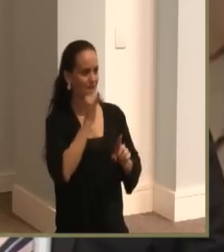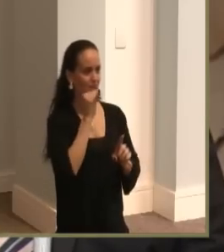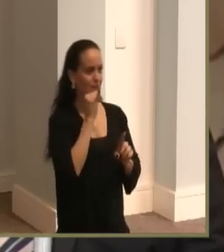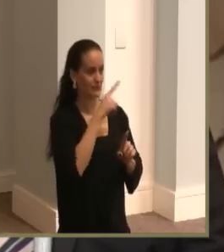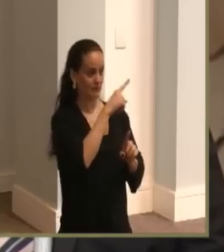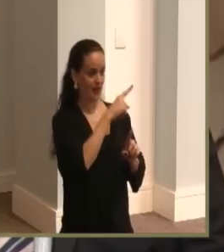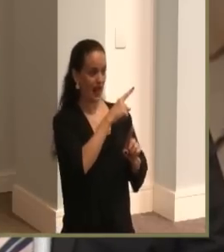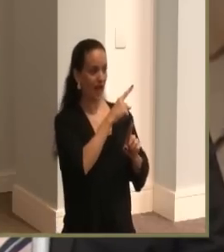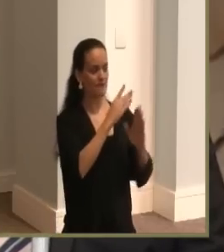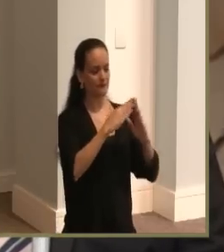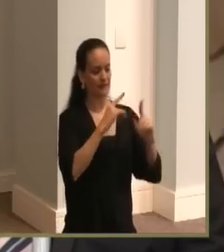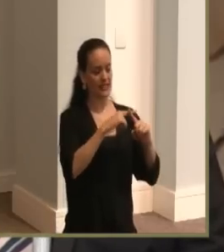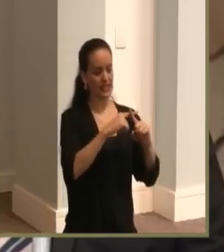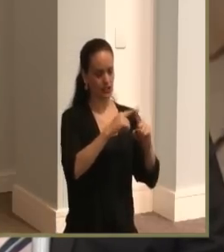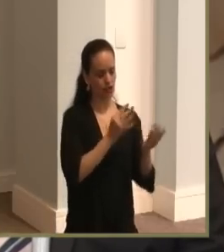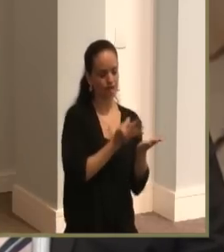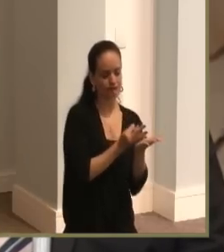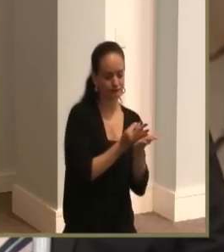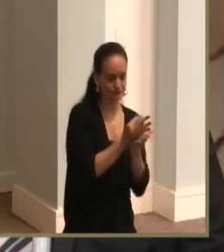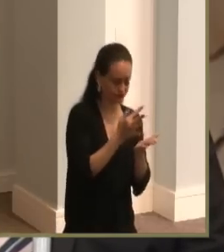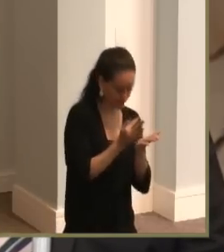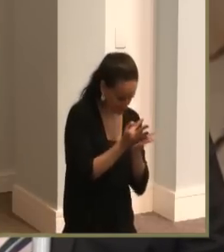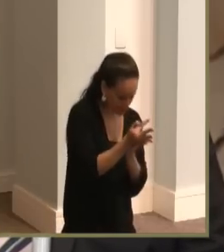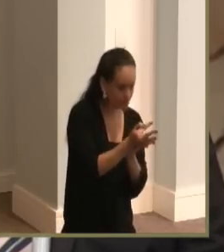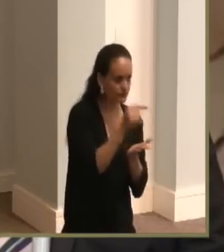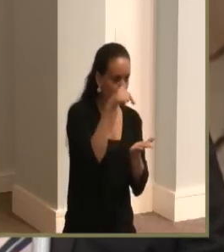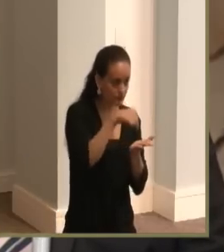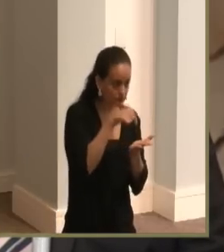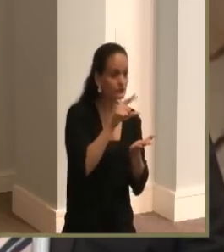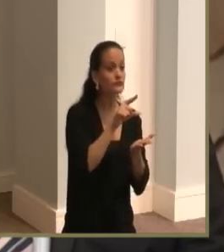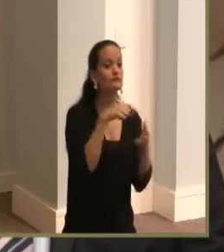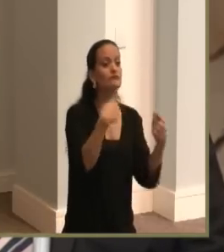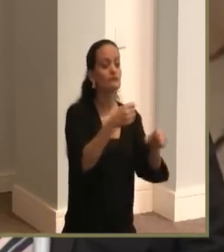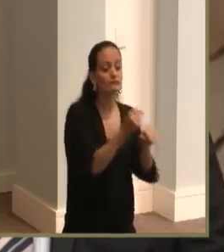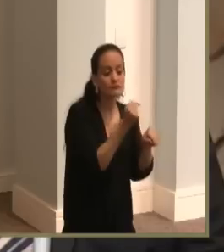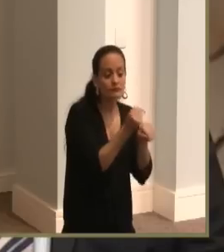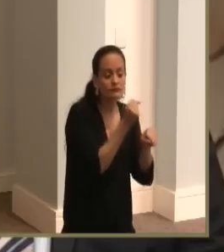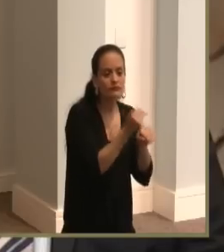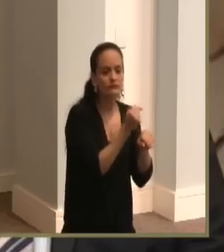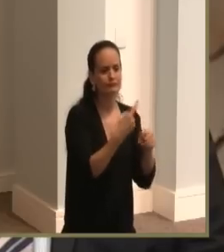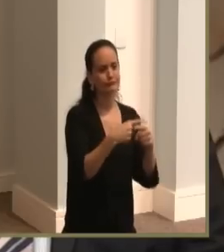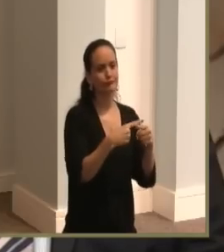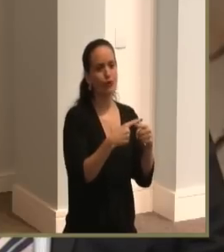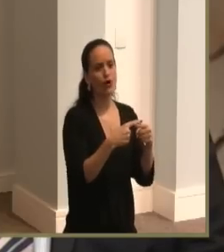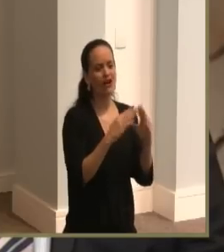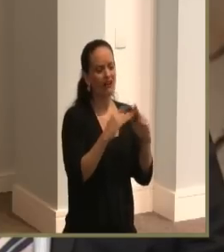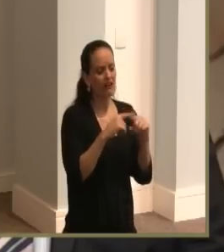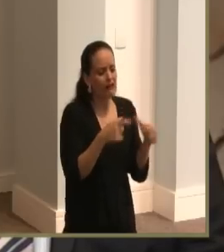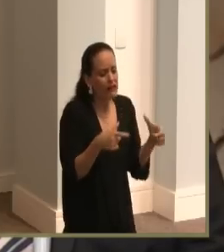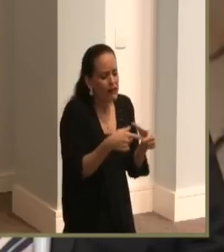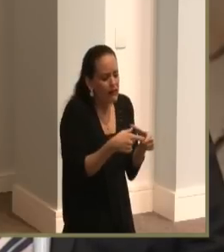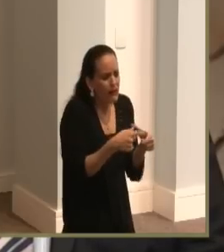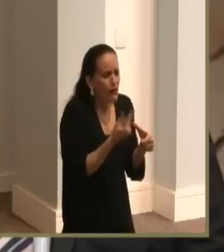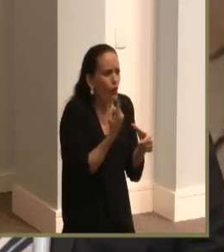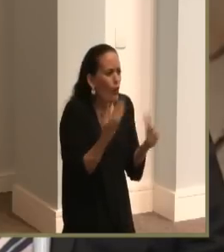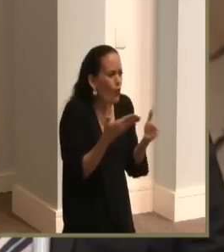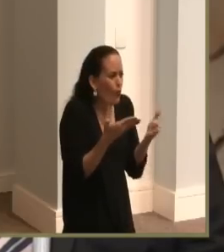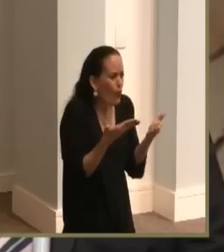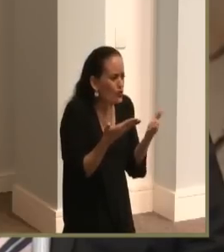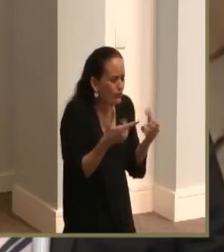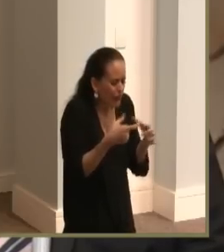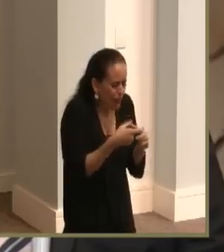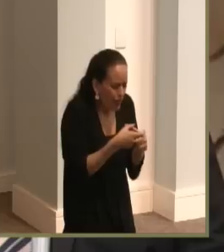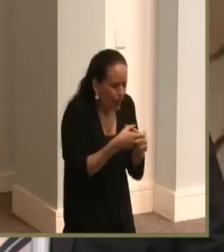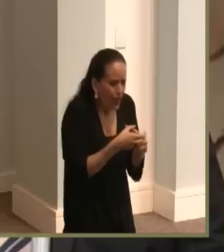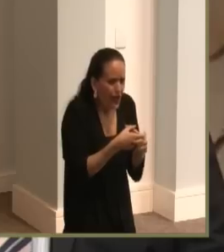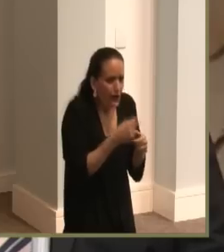Fundo 2, a igreja já adquiriu o terreno. Quem esteve ali no Riacho Fundo sabe a dificuldade do pastor Manuel